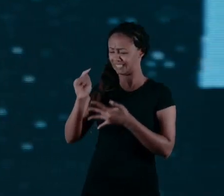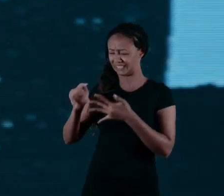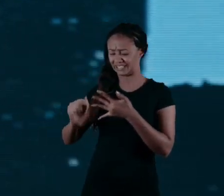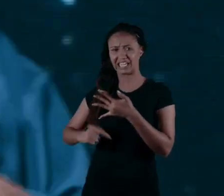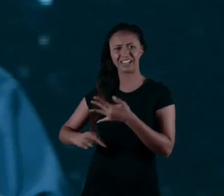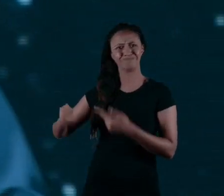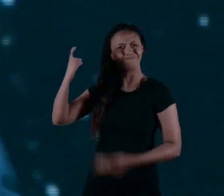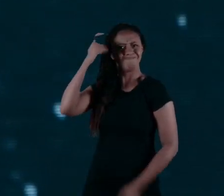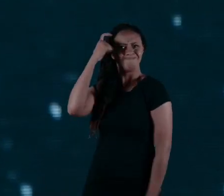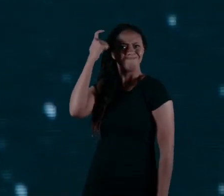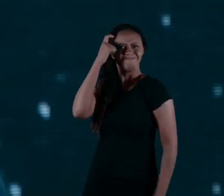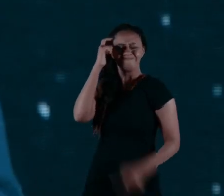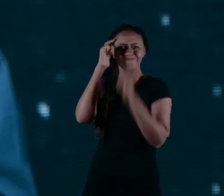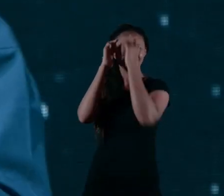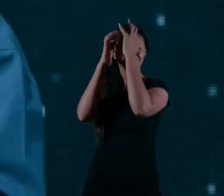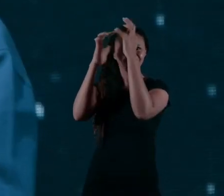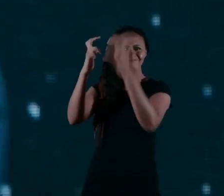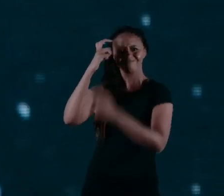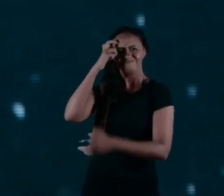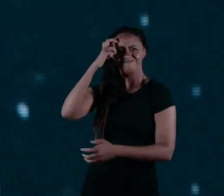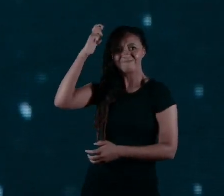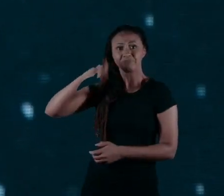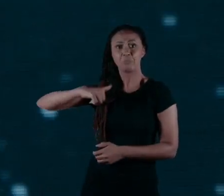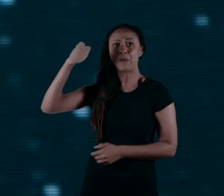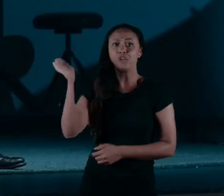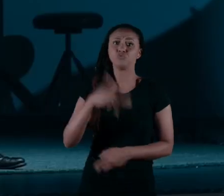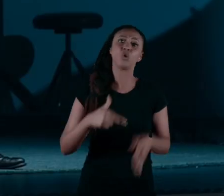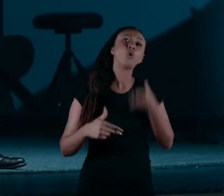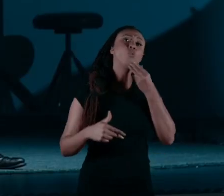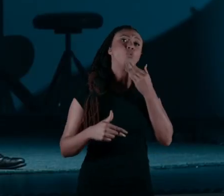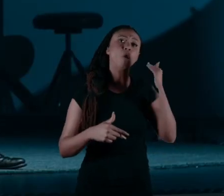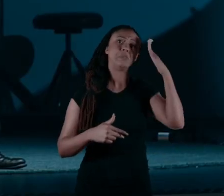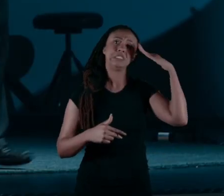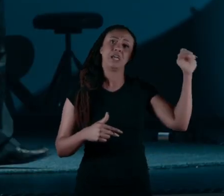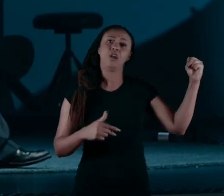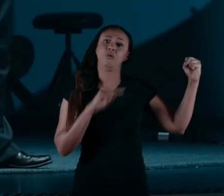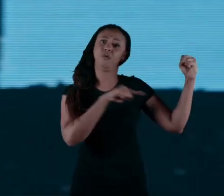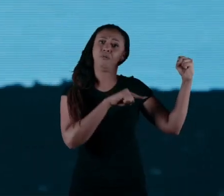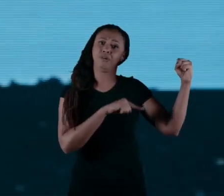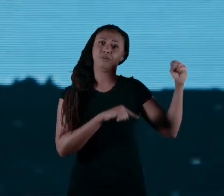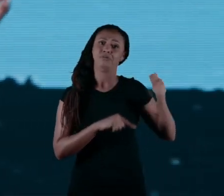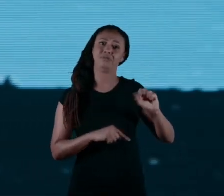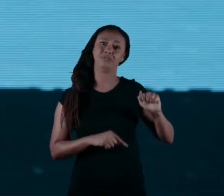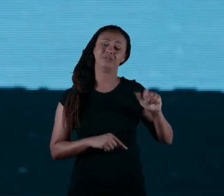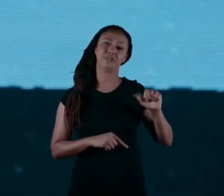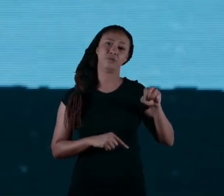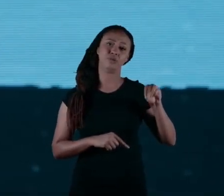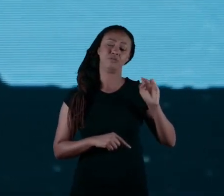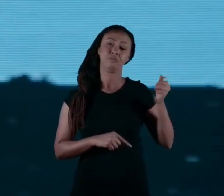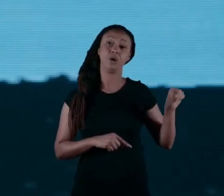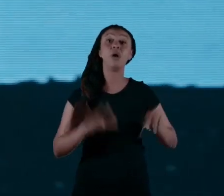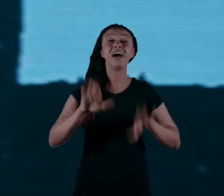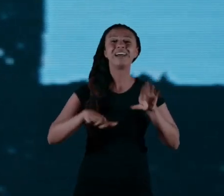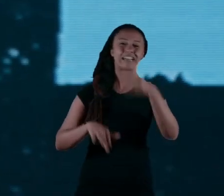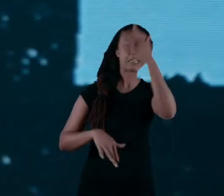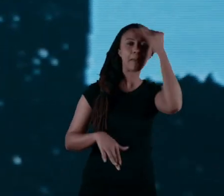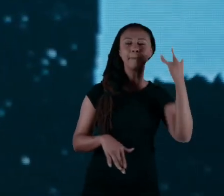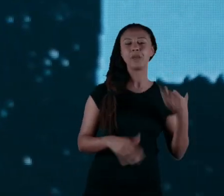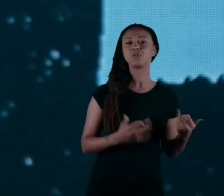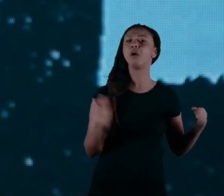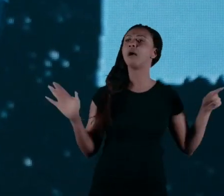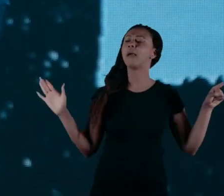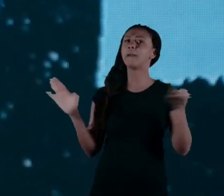Tinha a mente mais brilhante do que a de Salomão. Quando as pessoas vinham com perguntas